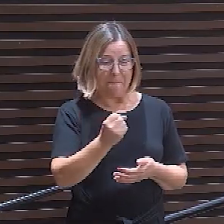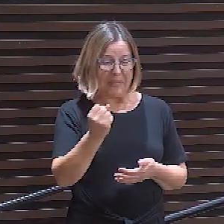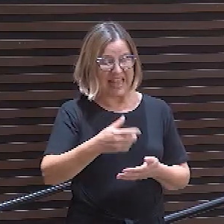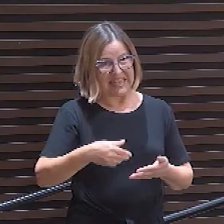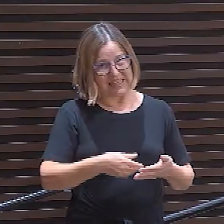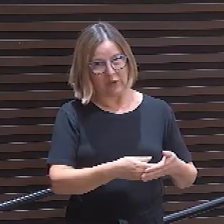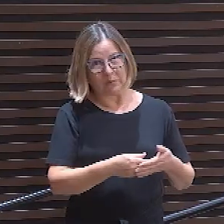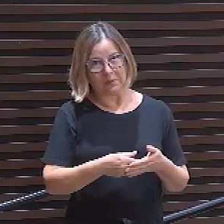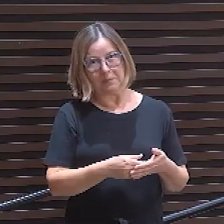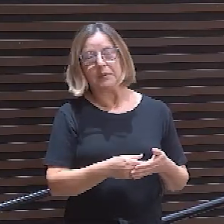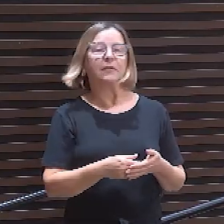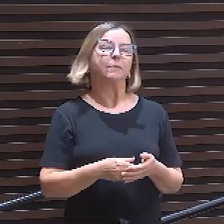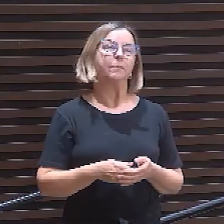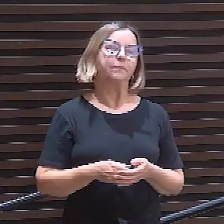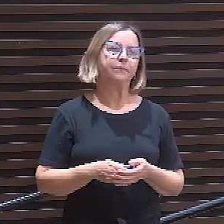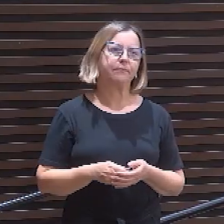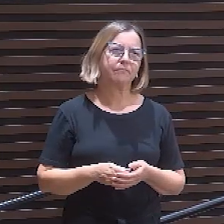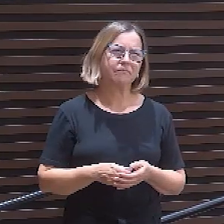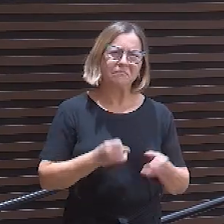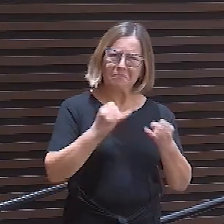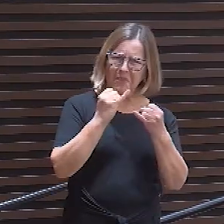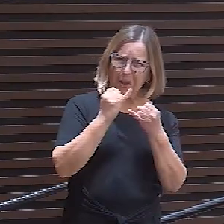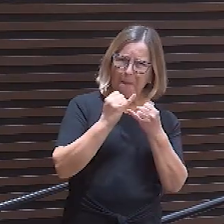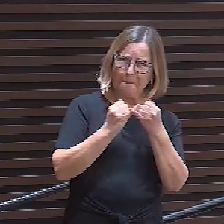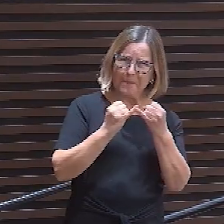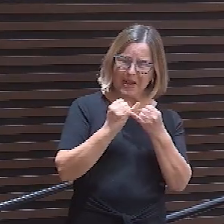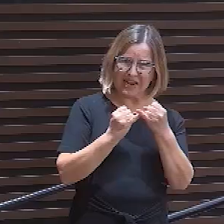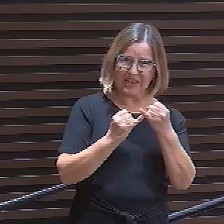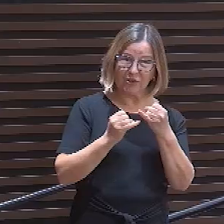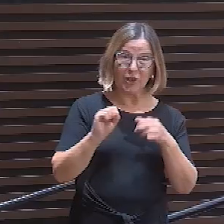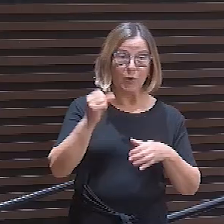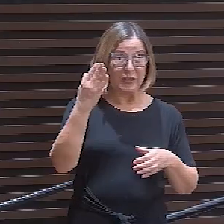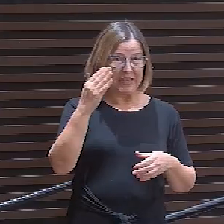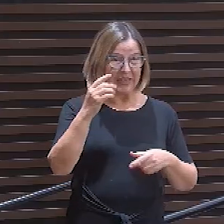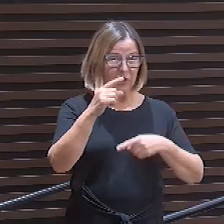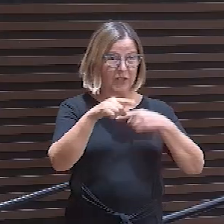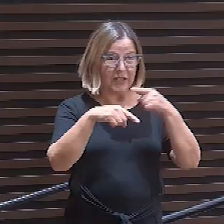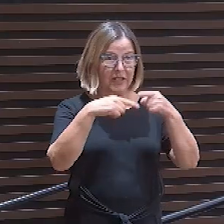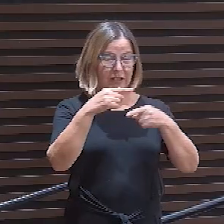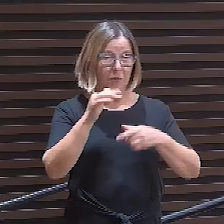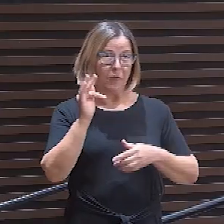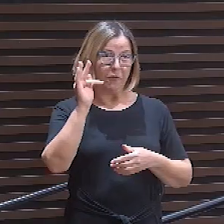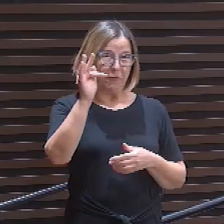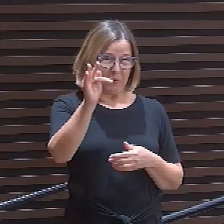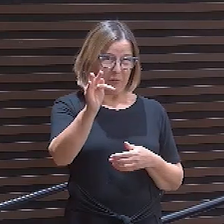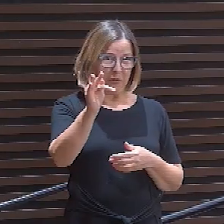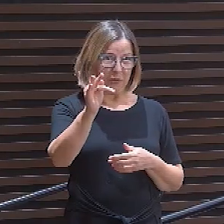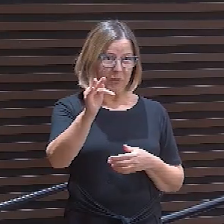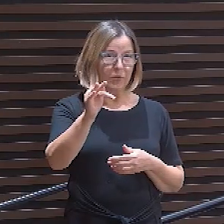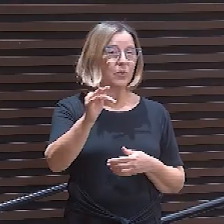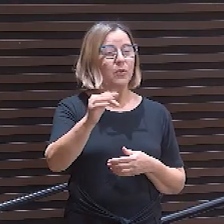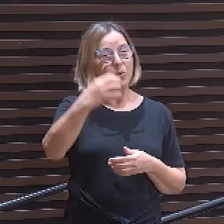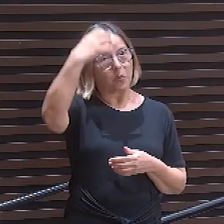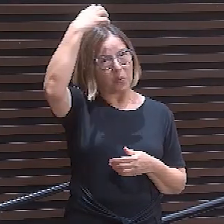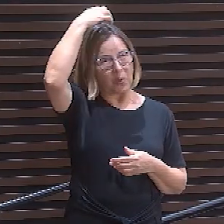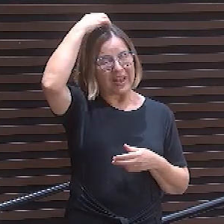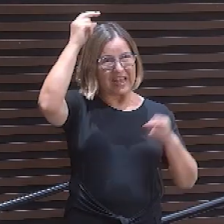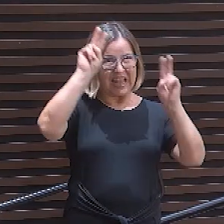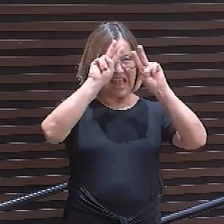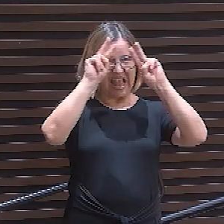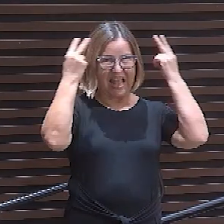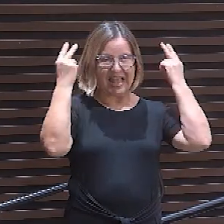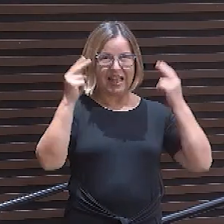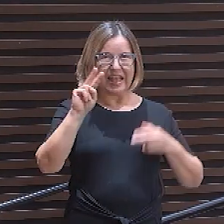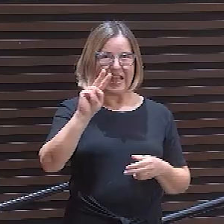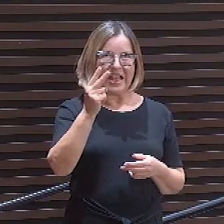Herodes e muito parecido com o que acontece no mundo atual, onde